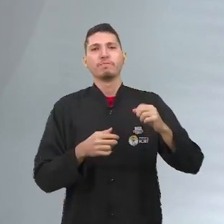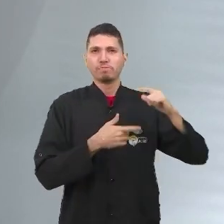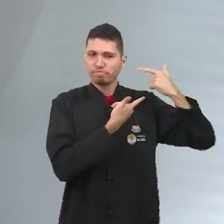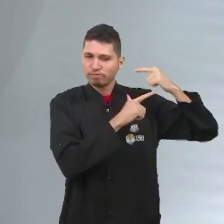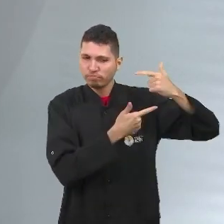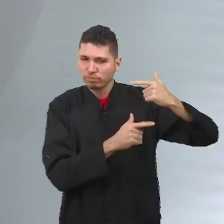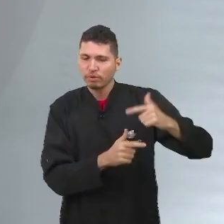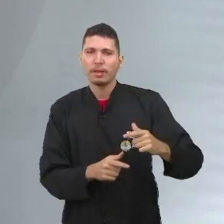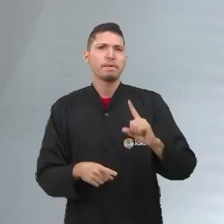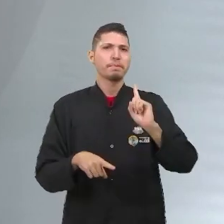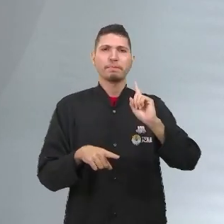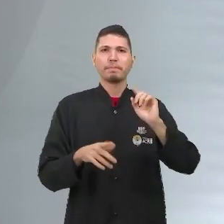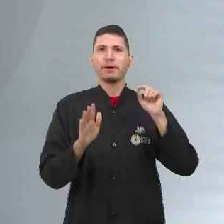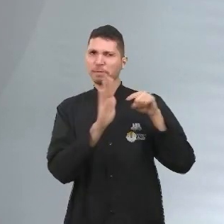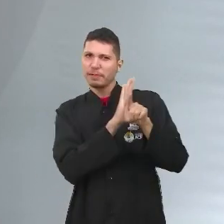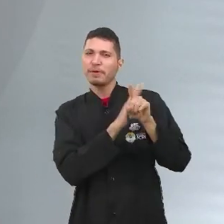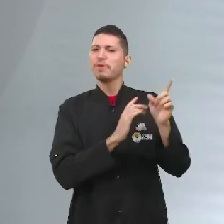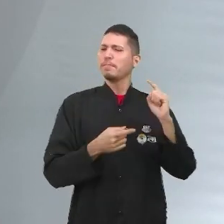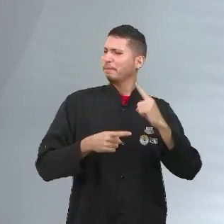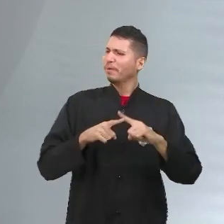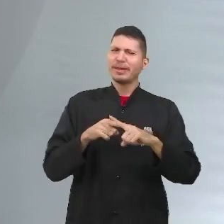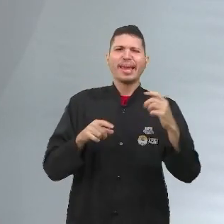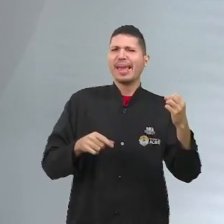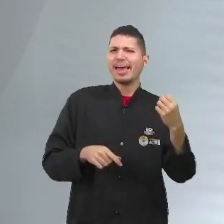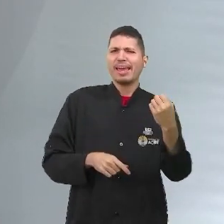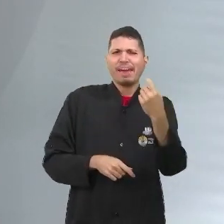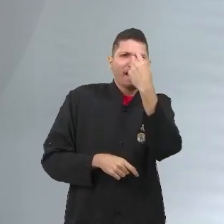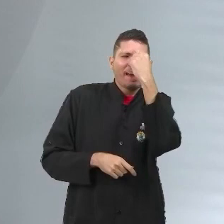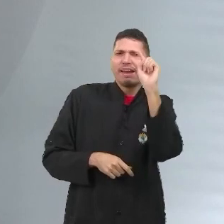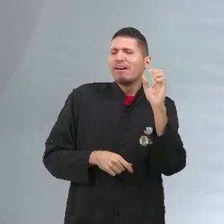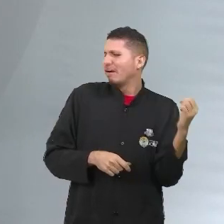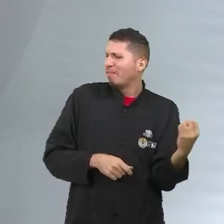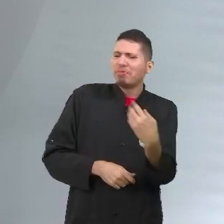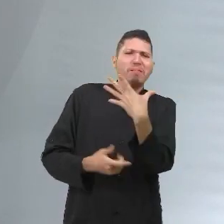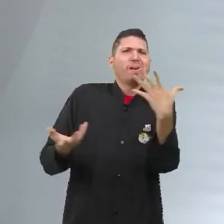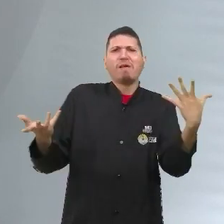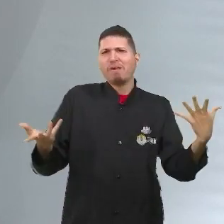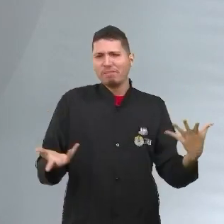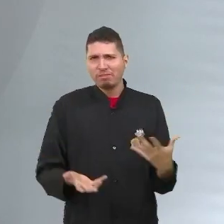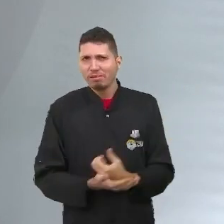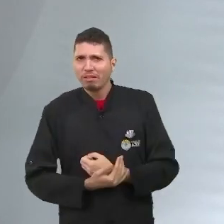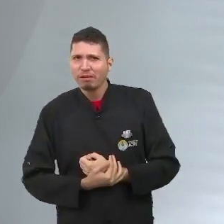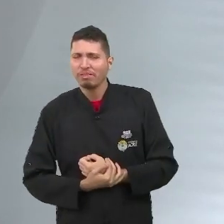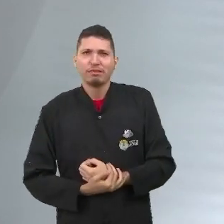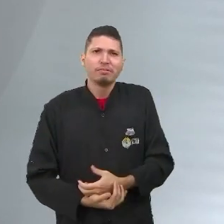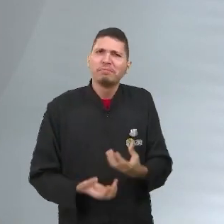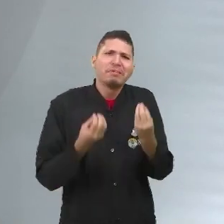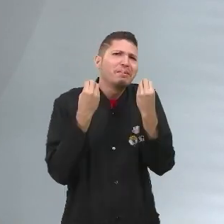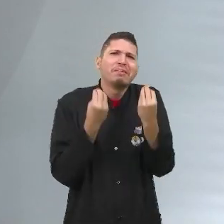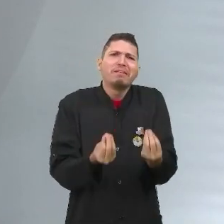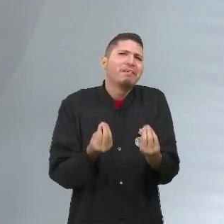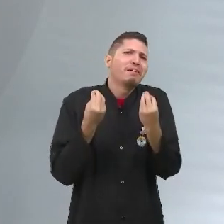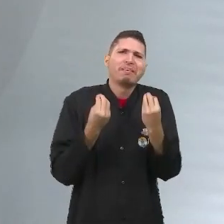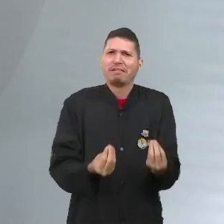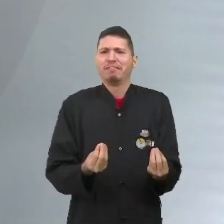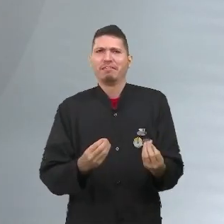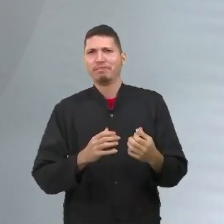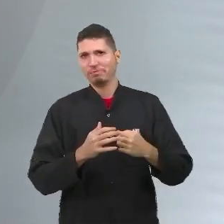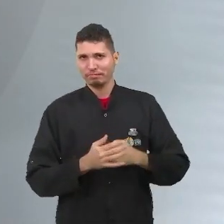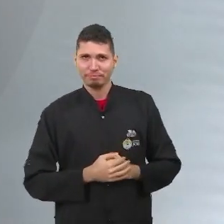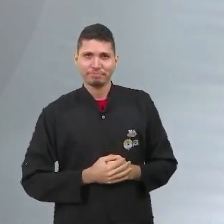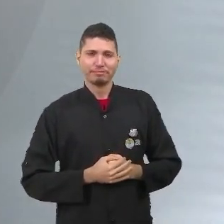isso, né? Então, ele teve boas aceitações, mas teve lados que não quiseram conversa, né? Então,